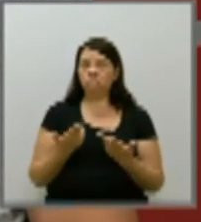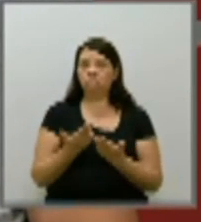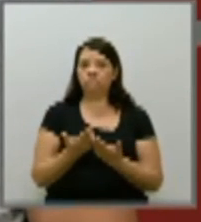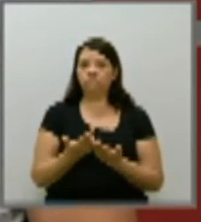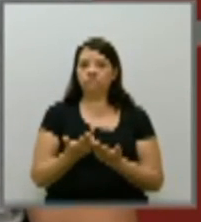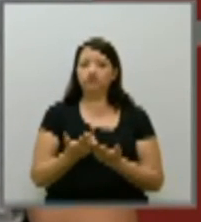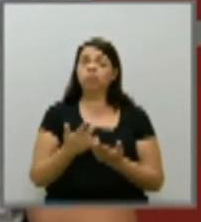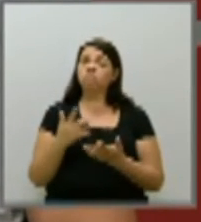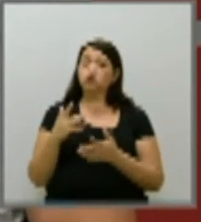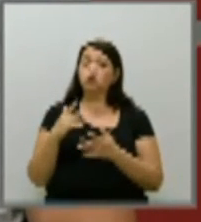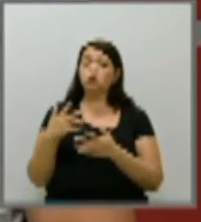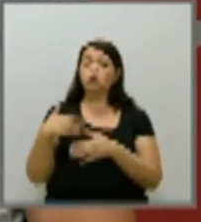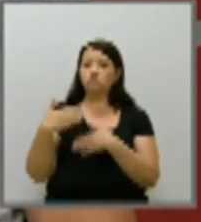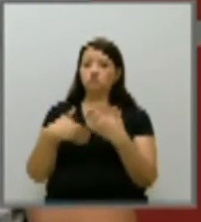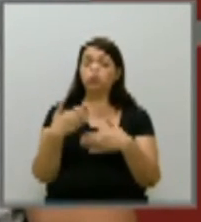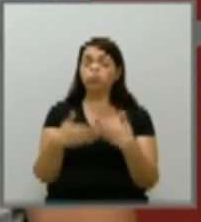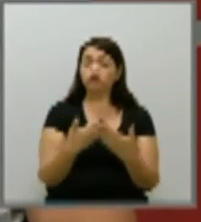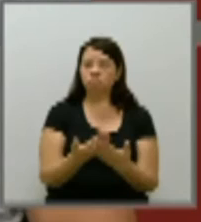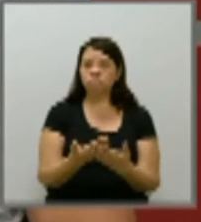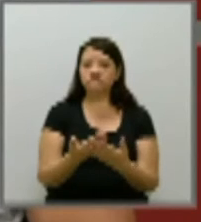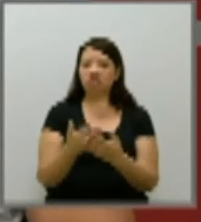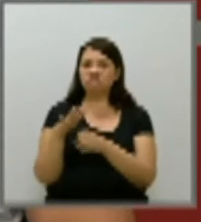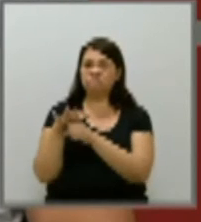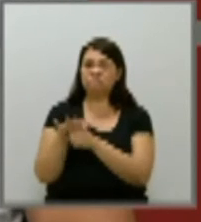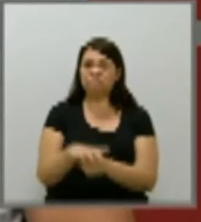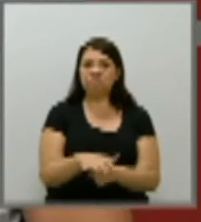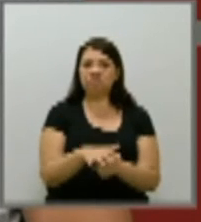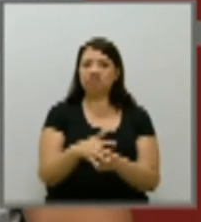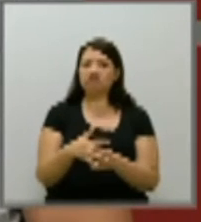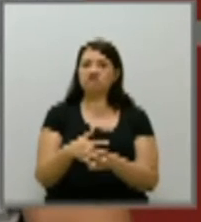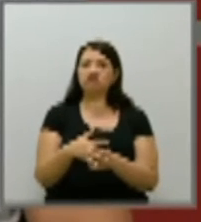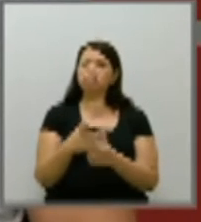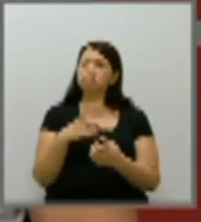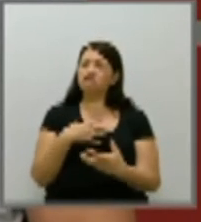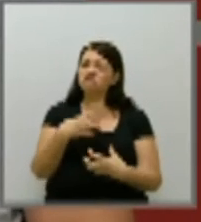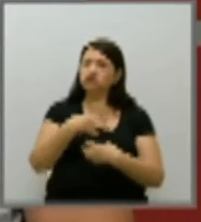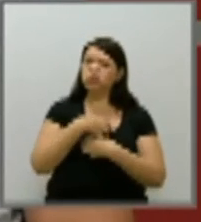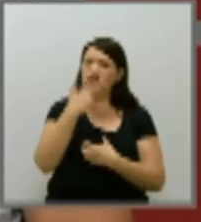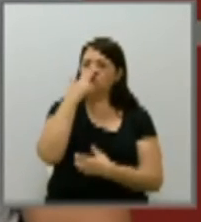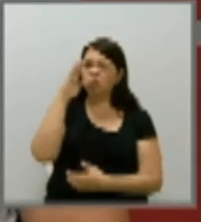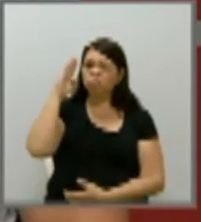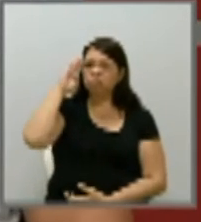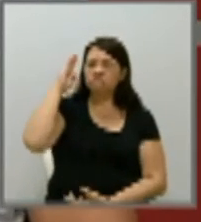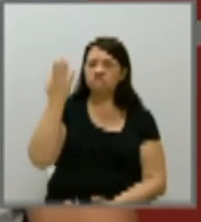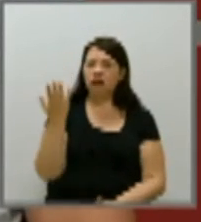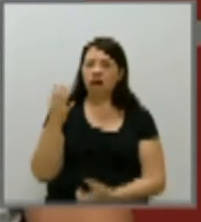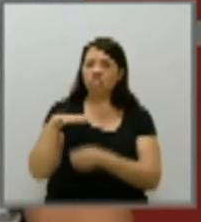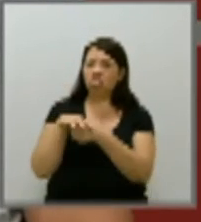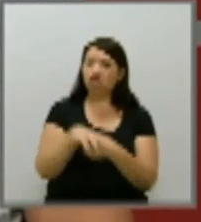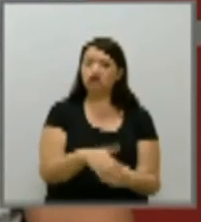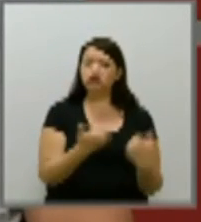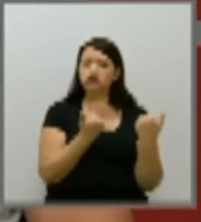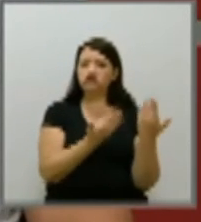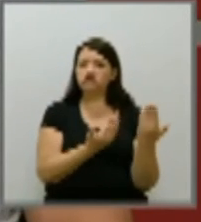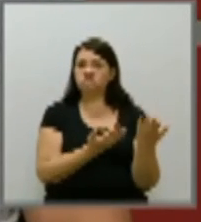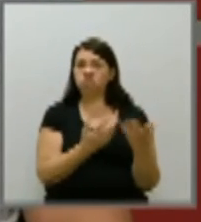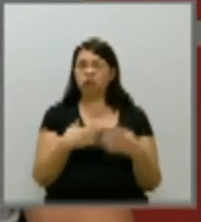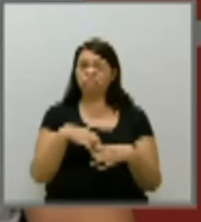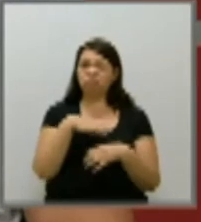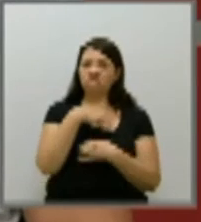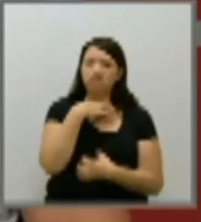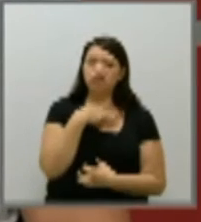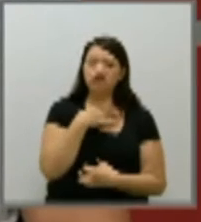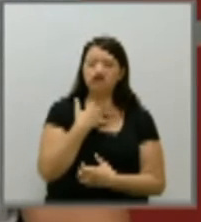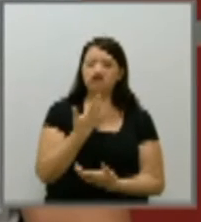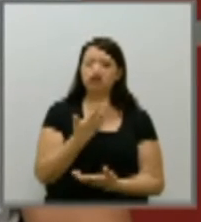da repressão, a partir da Guarda Municipal, com caráter militarizado, é um processo que reprime a juventude em Gravataí. Então, nós